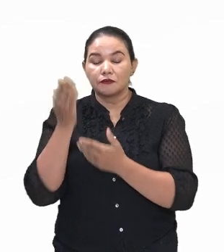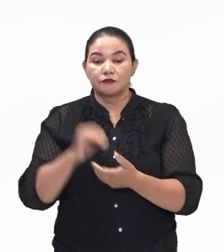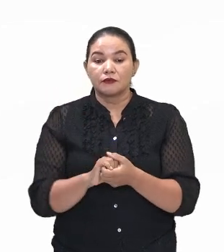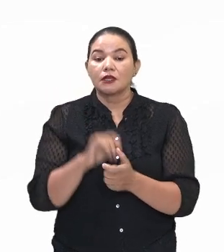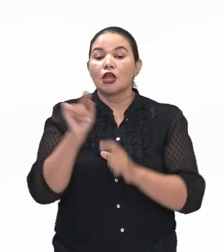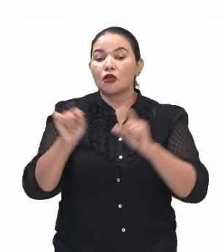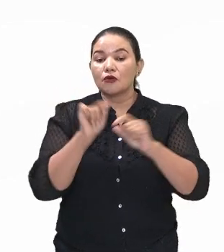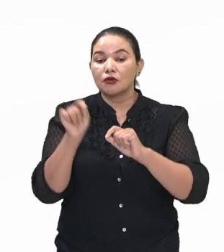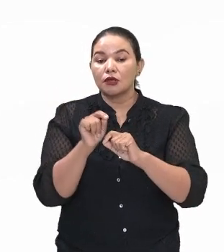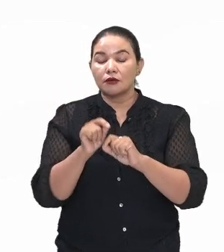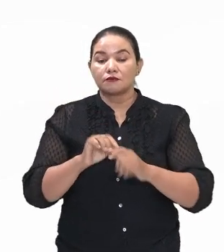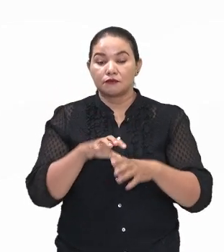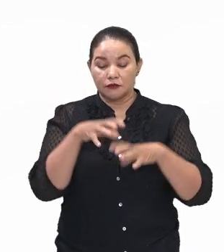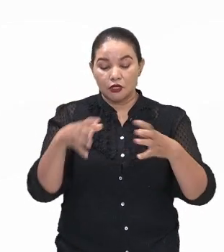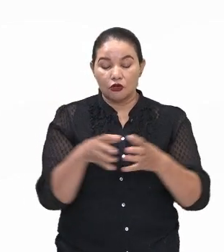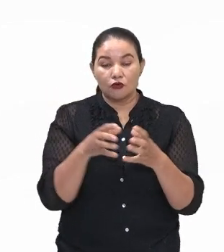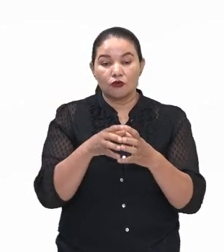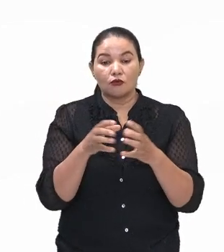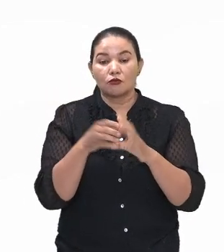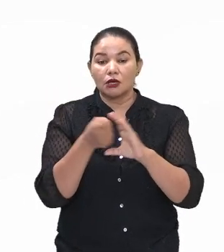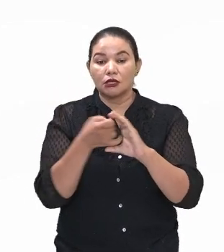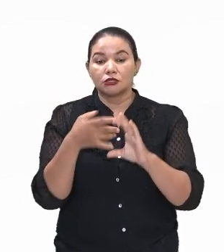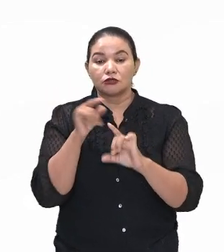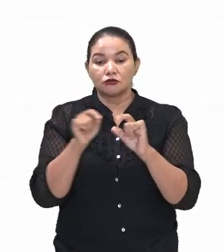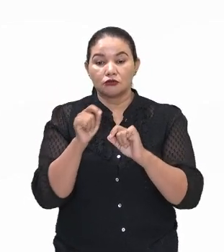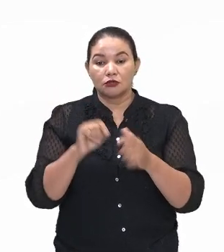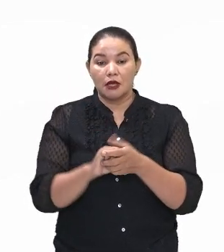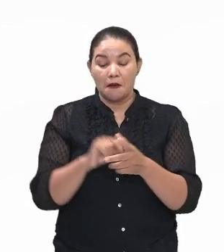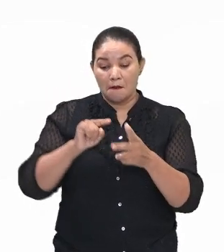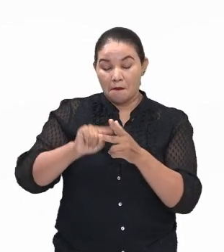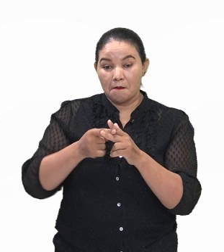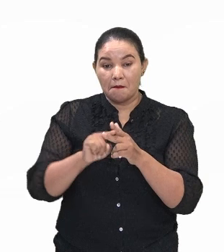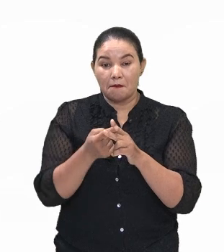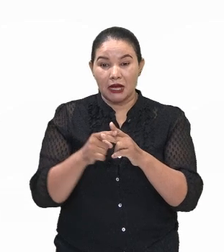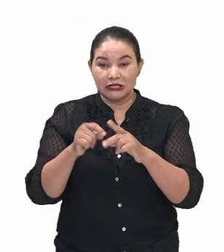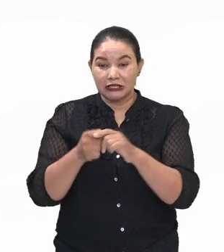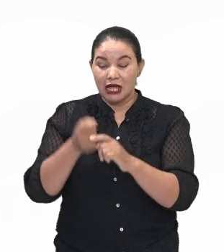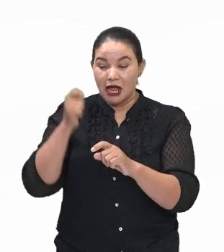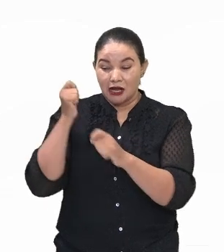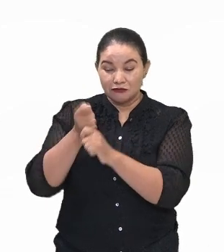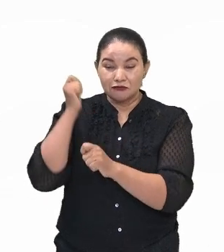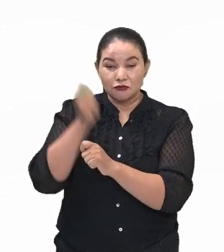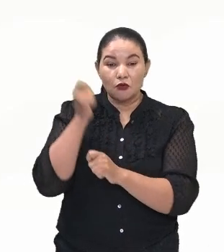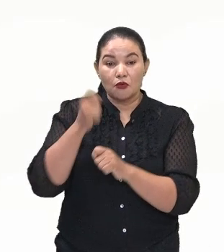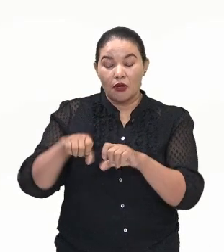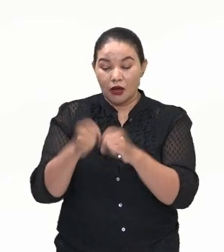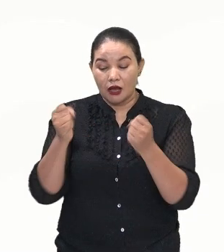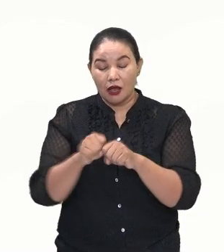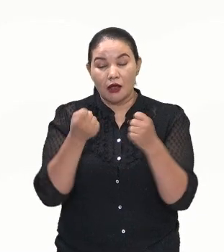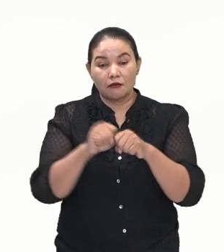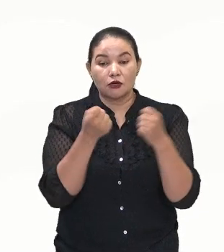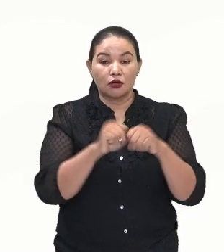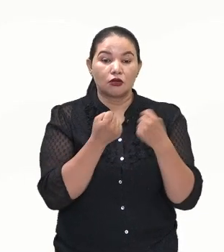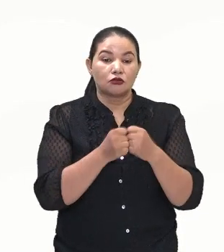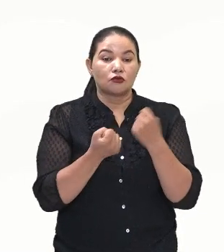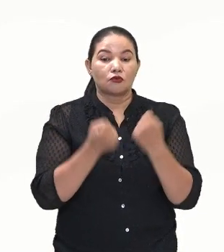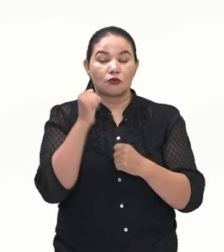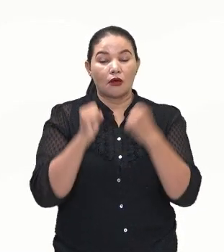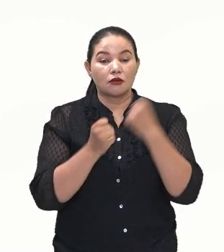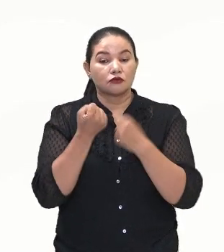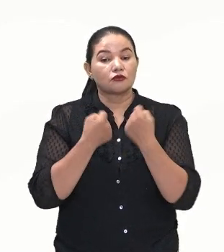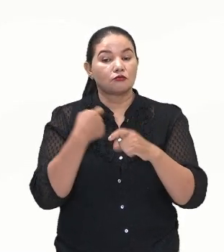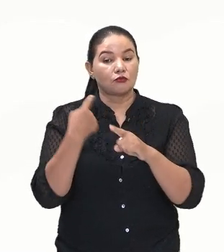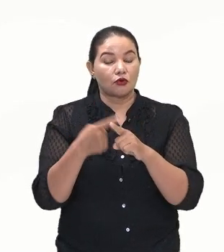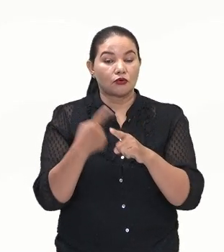movimento caracterizado pela destruição de máquinas e equipamentos industriais por trabalhadores